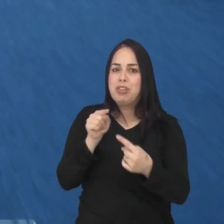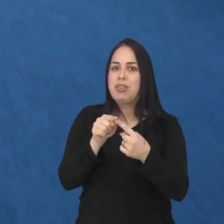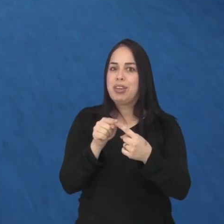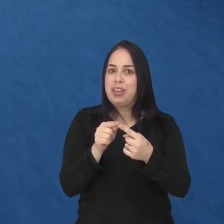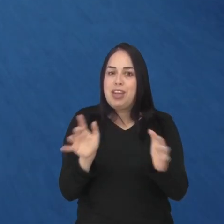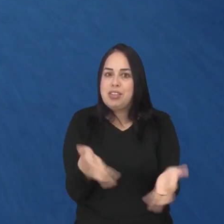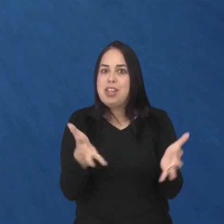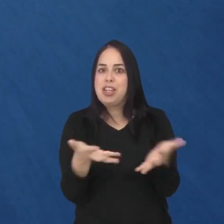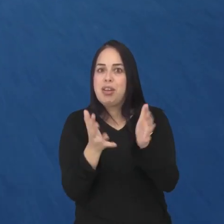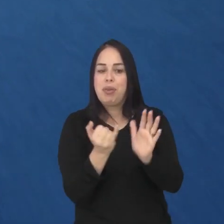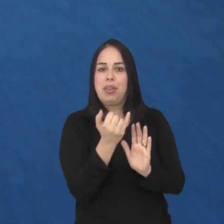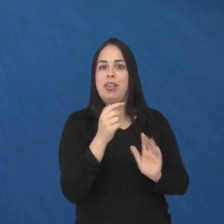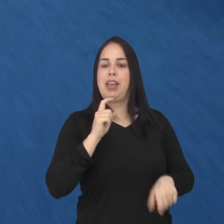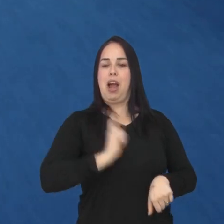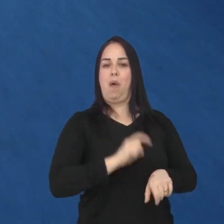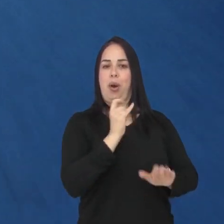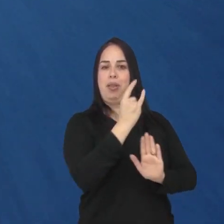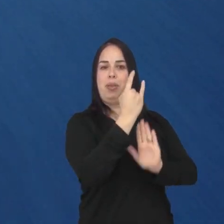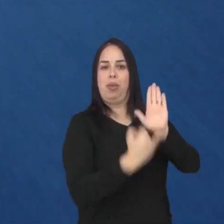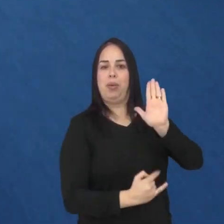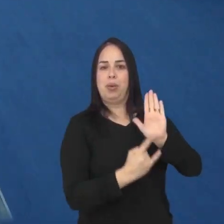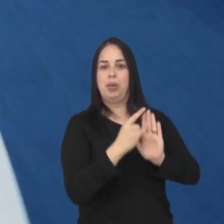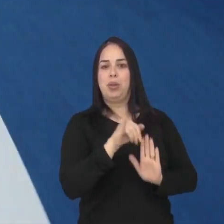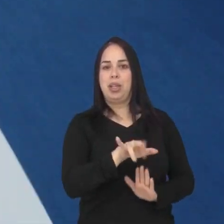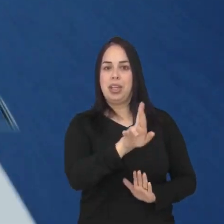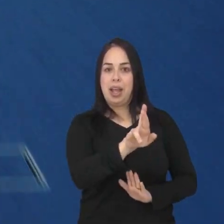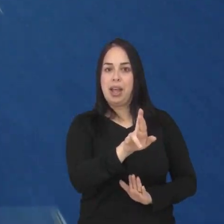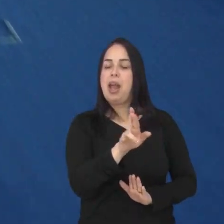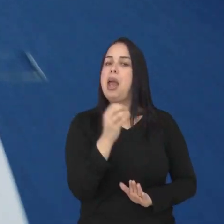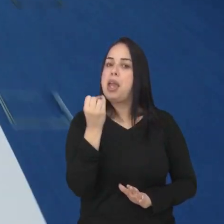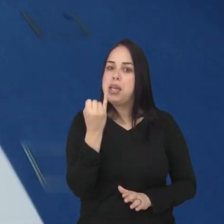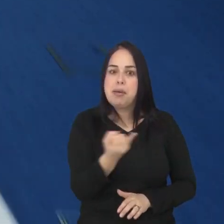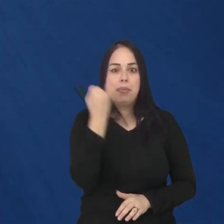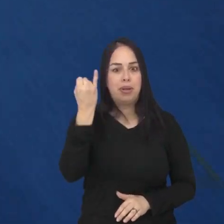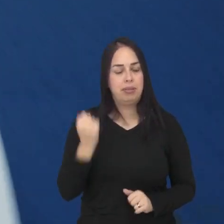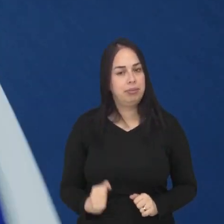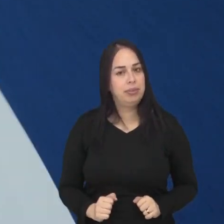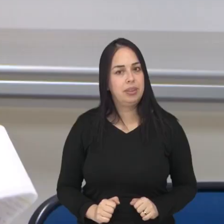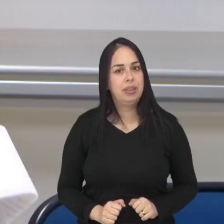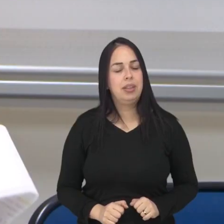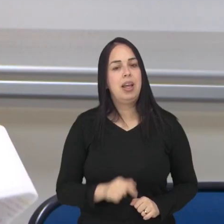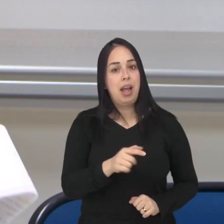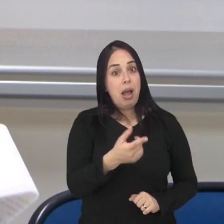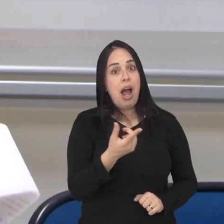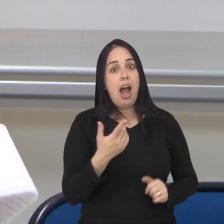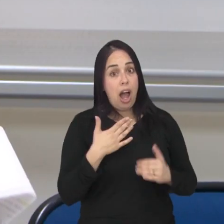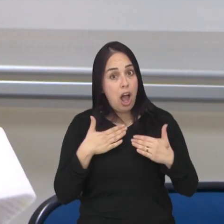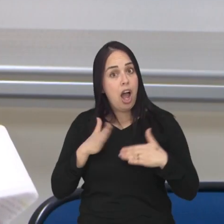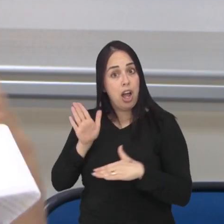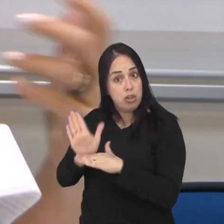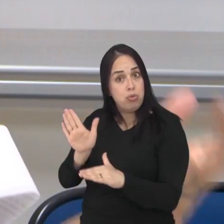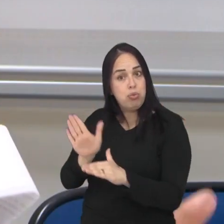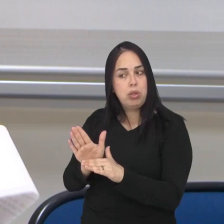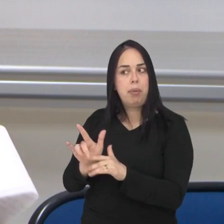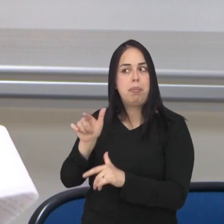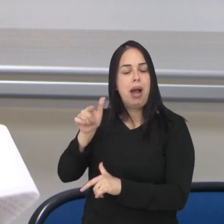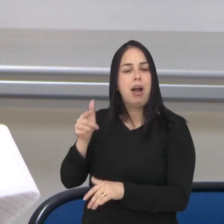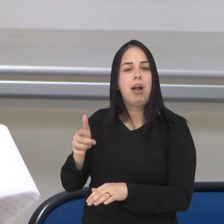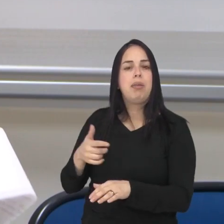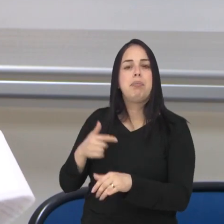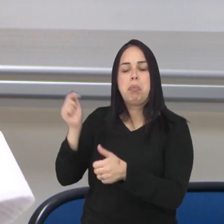doação por meio do imposto de renda é sempre uma ação de utilidade pública. Contribui para elas ampliarem